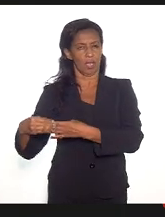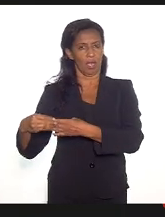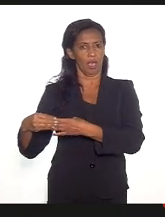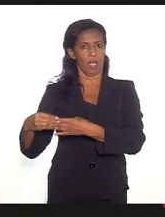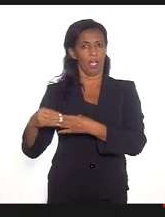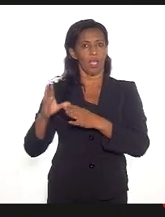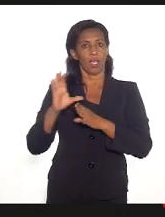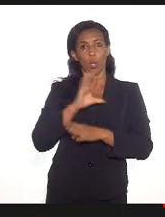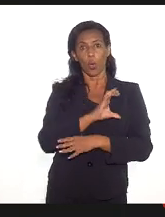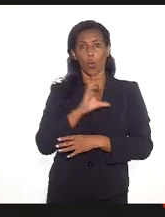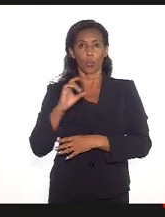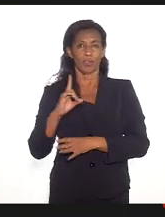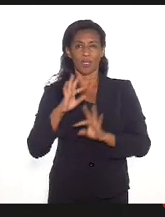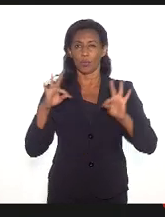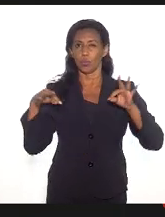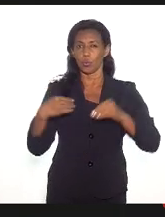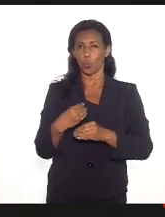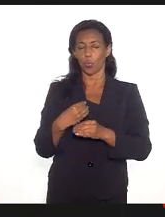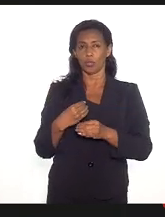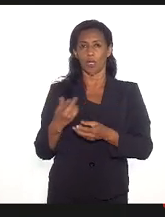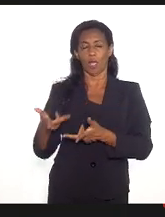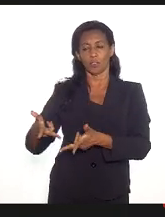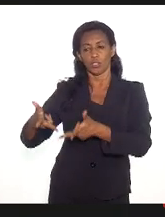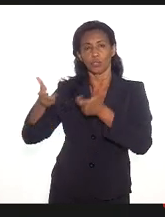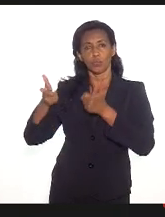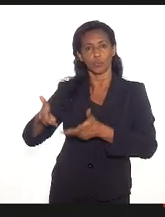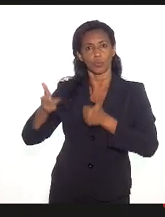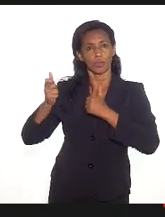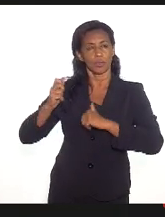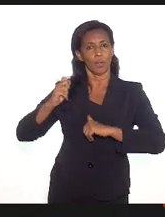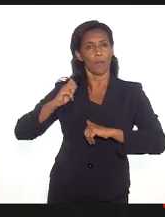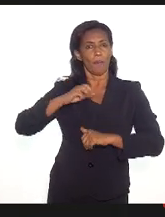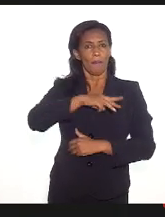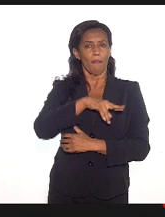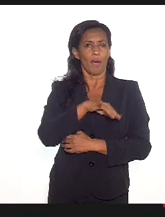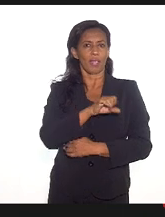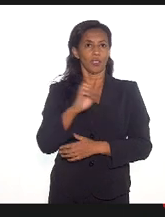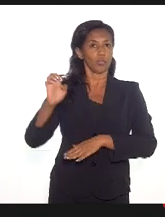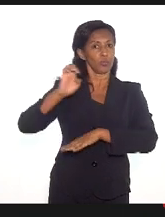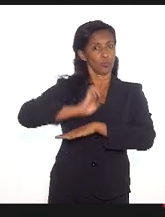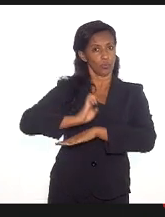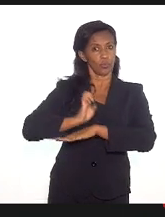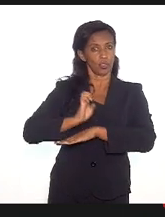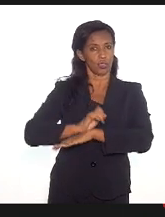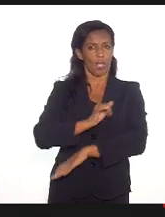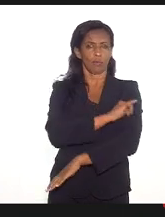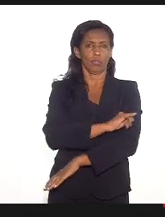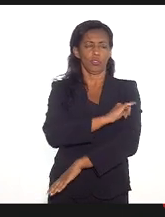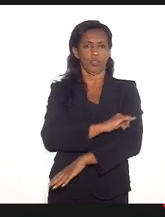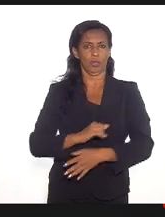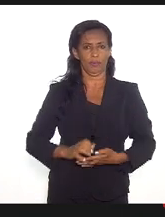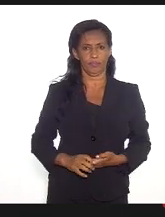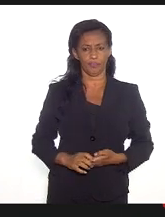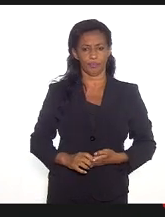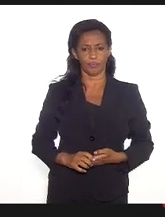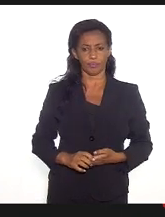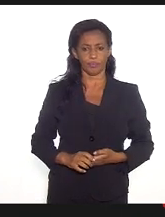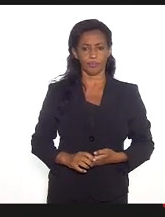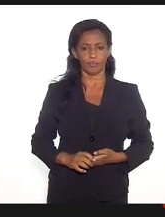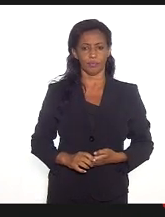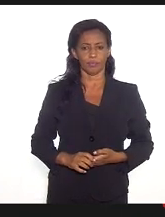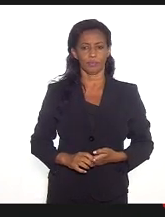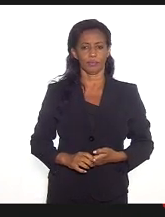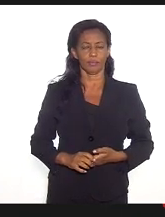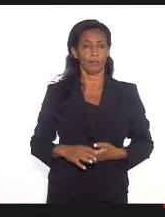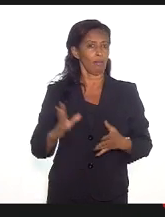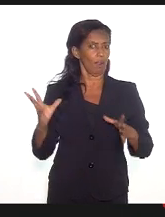e coordenada as questões de exploração do potencial marítimo do Estado do Rio de Janeiro. Bom,